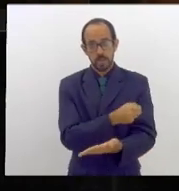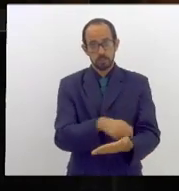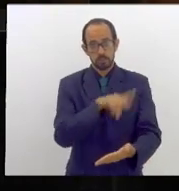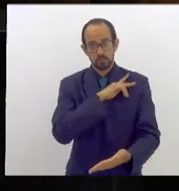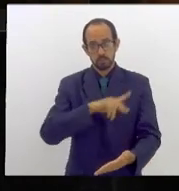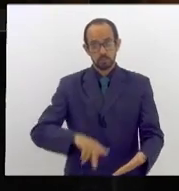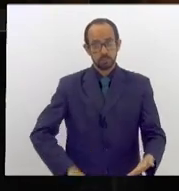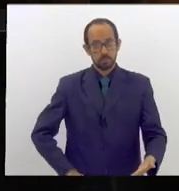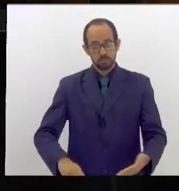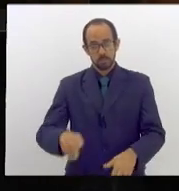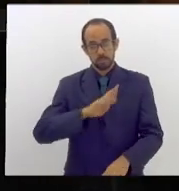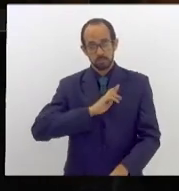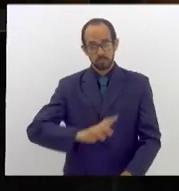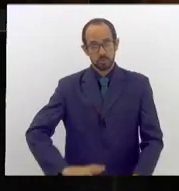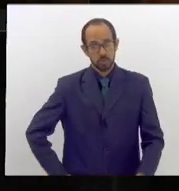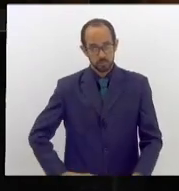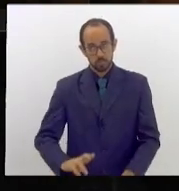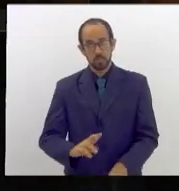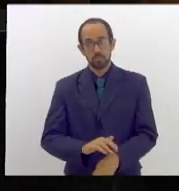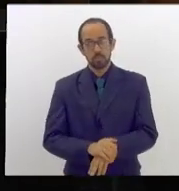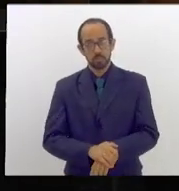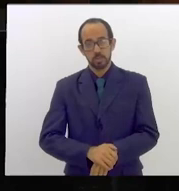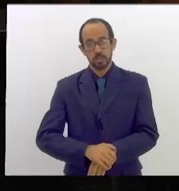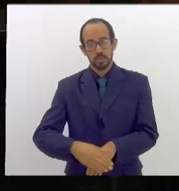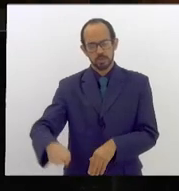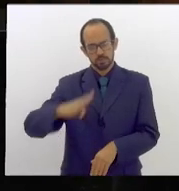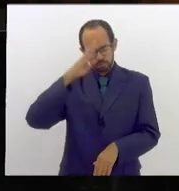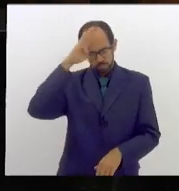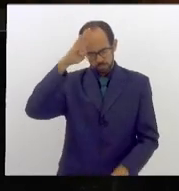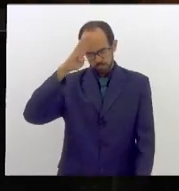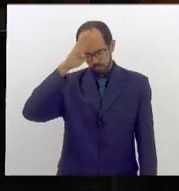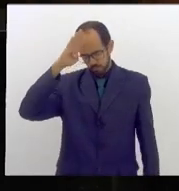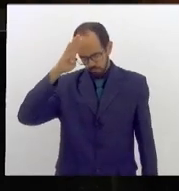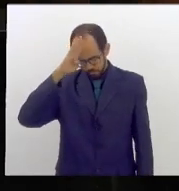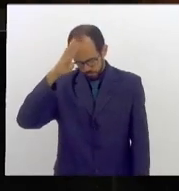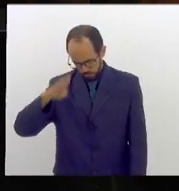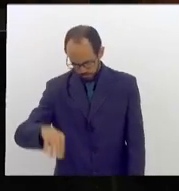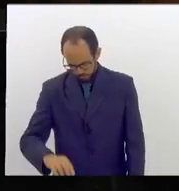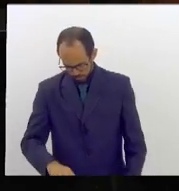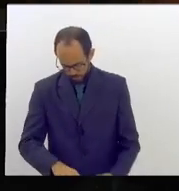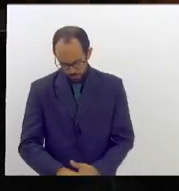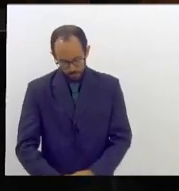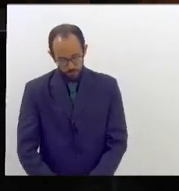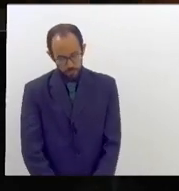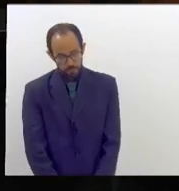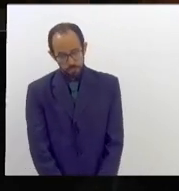presidente da república Jair Messias bolsonaro